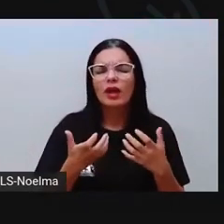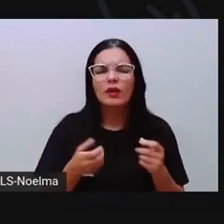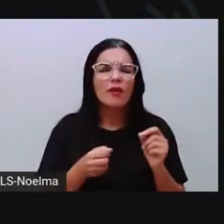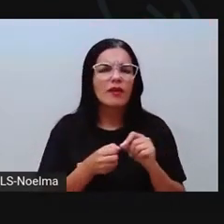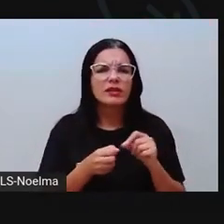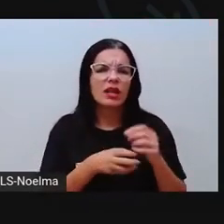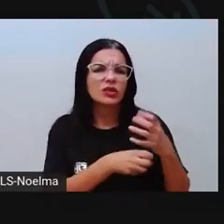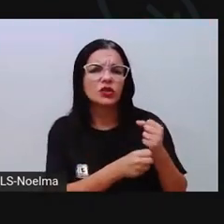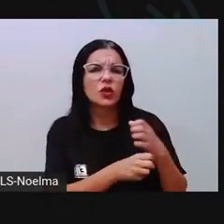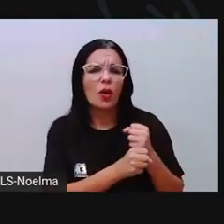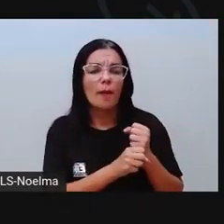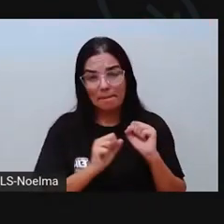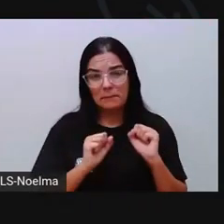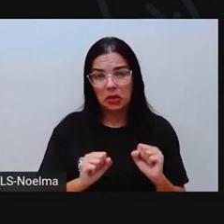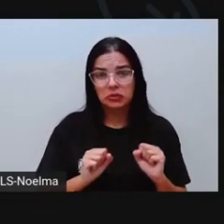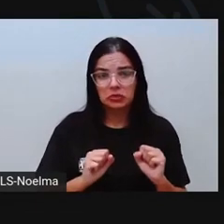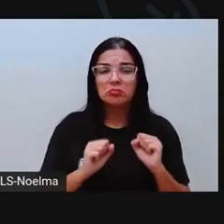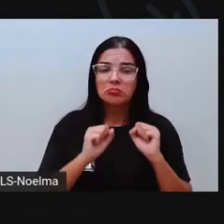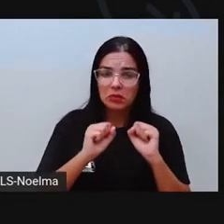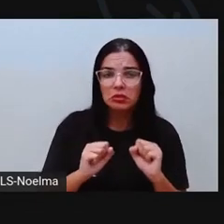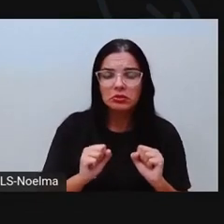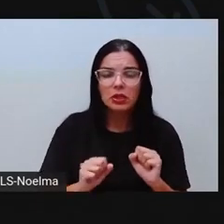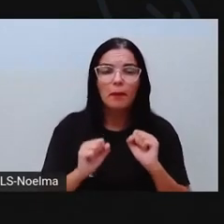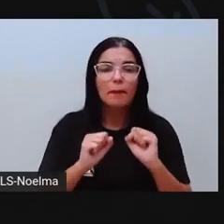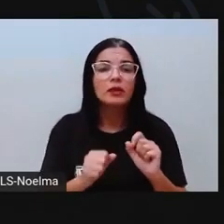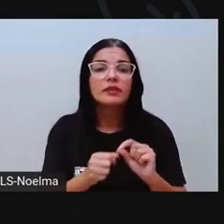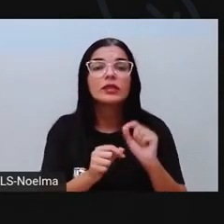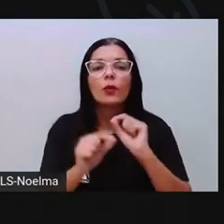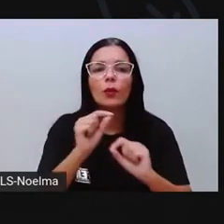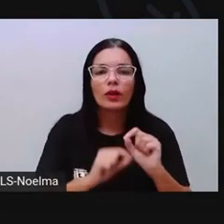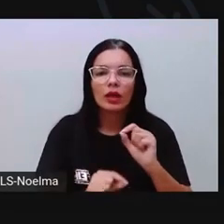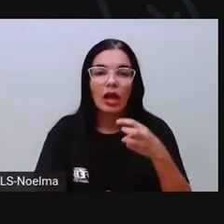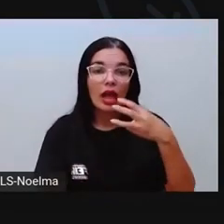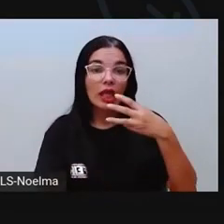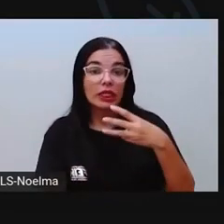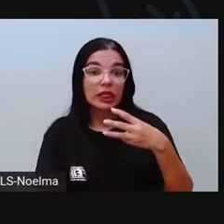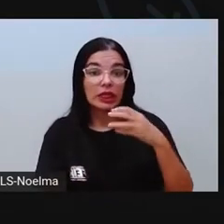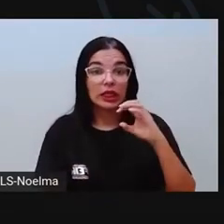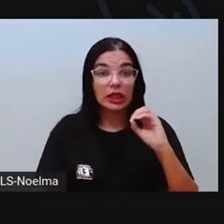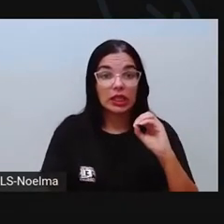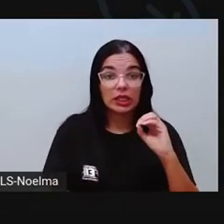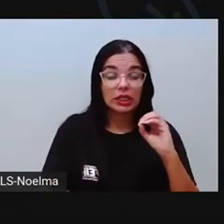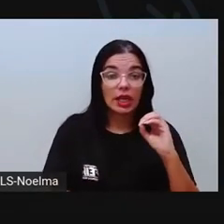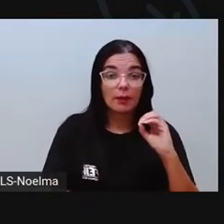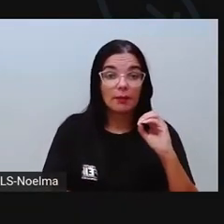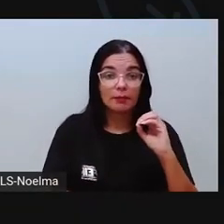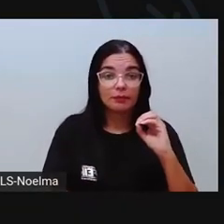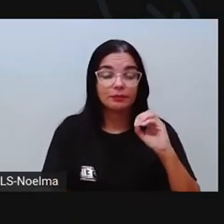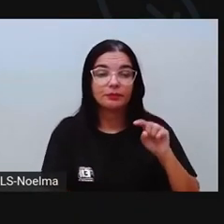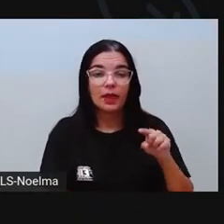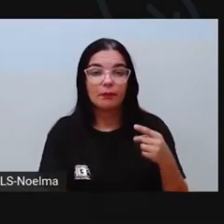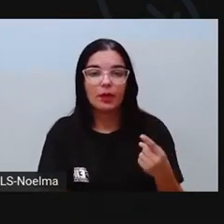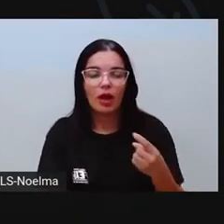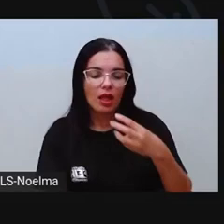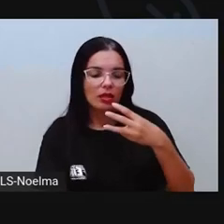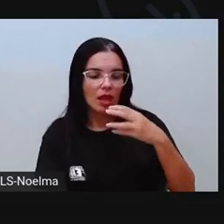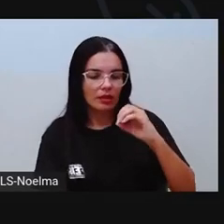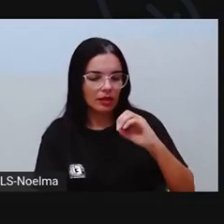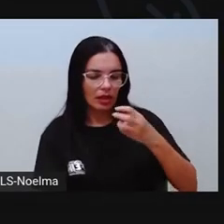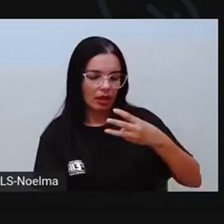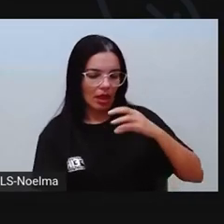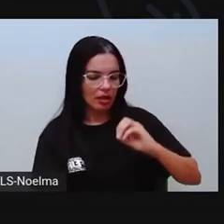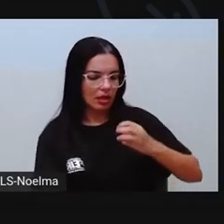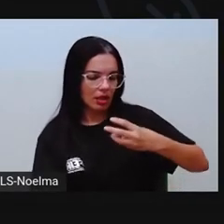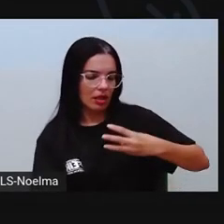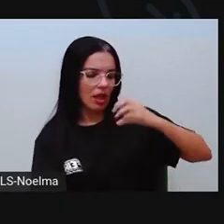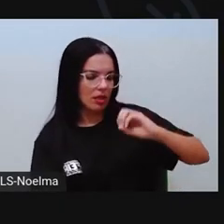com a adição, posso? Pode, eu posso pegar aí 30 mil, 7 vezes, né? 30 mil, mais 30 mil, mais 30 mil, mais 30